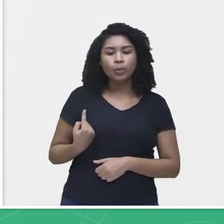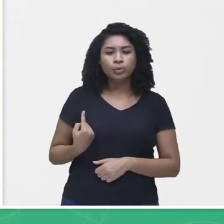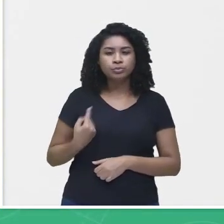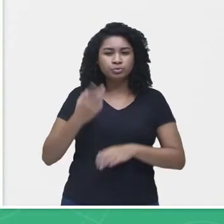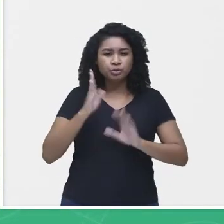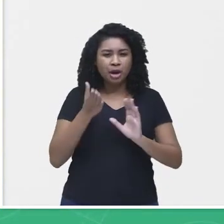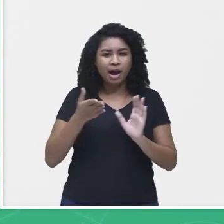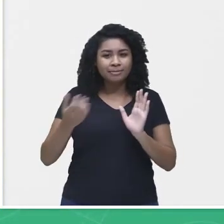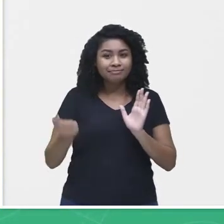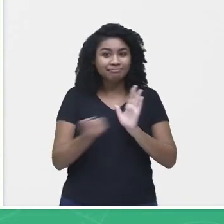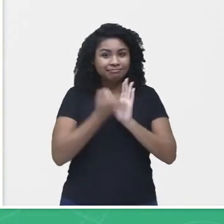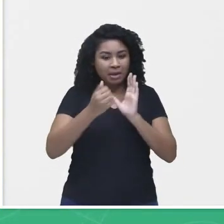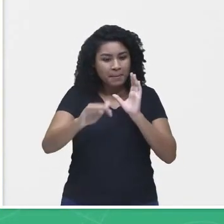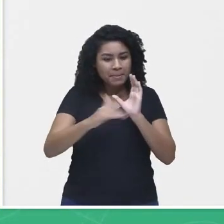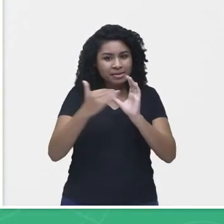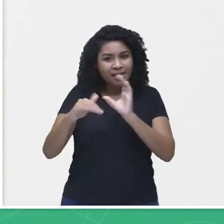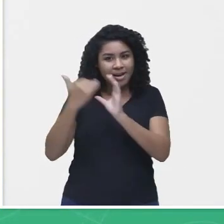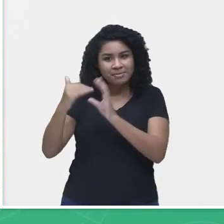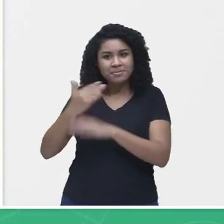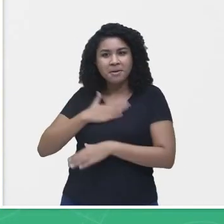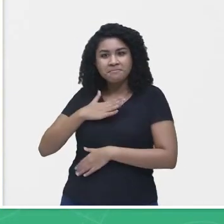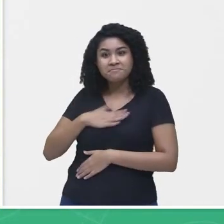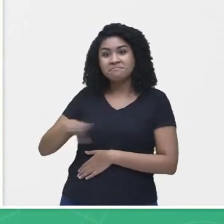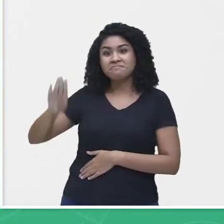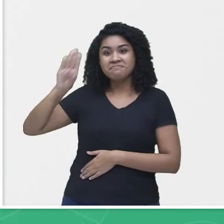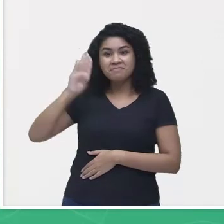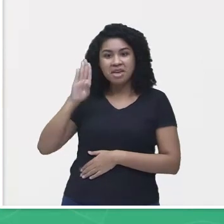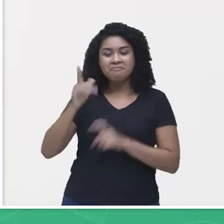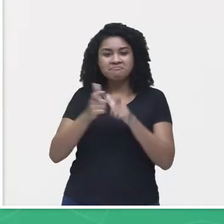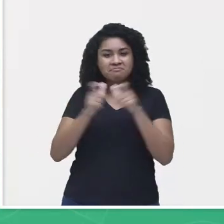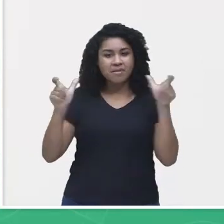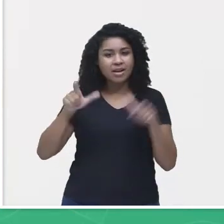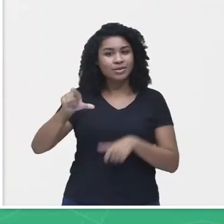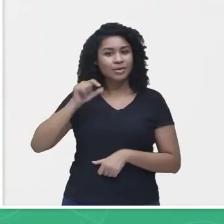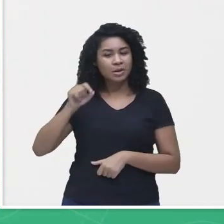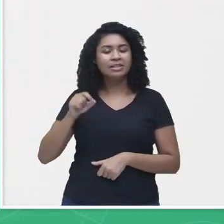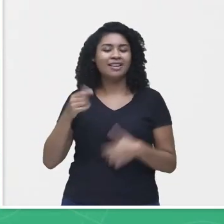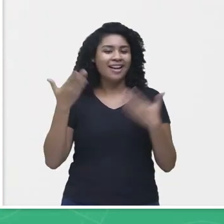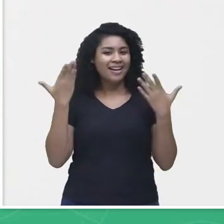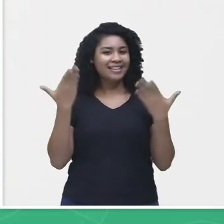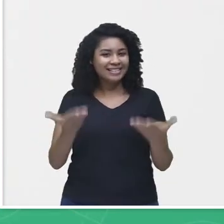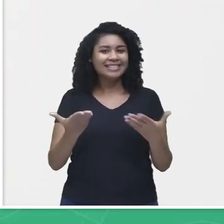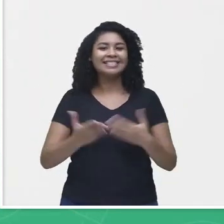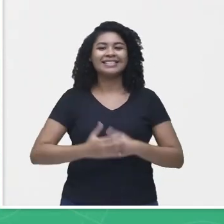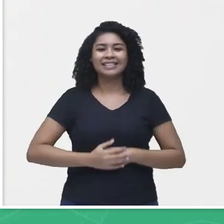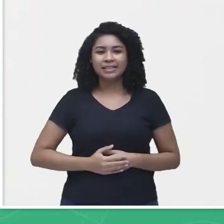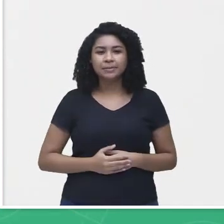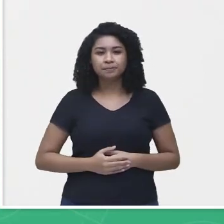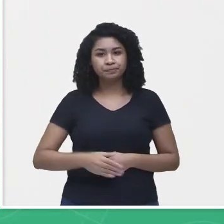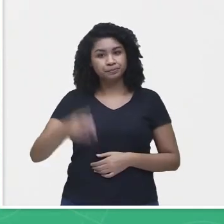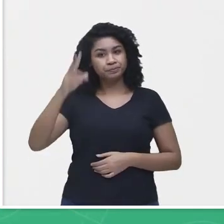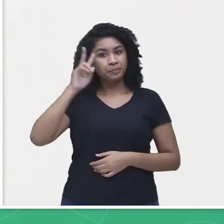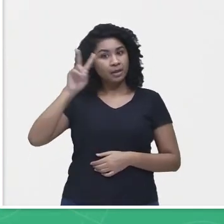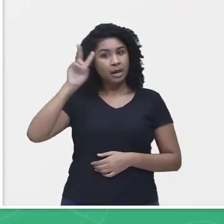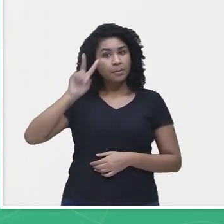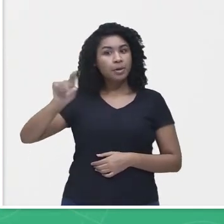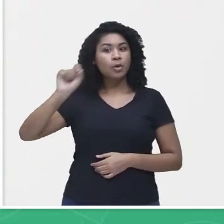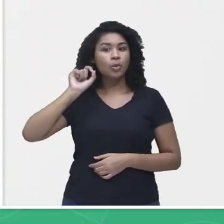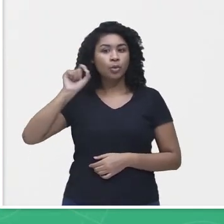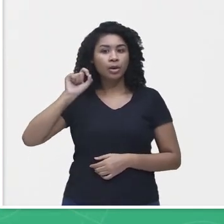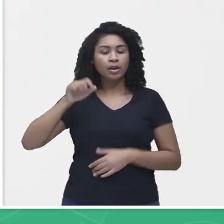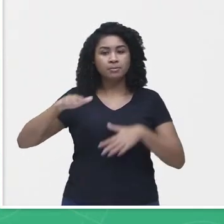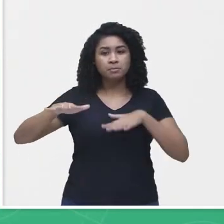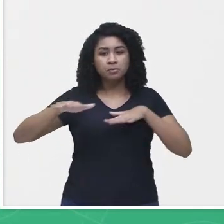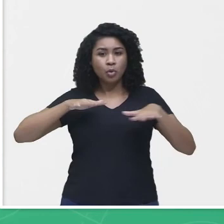movimentos peristálticos, marcaram a alternativa B, e é isso aí. Vale ressaltar que o movimentos peristálticos é um tipo